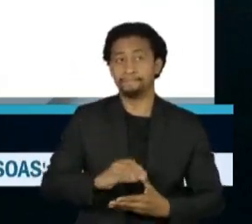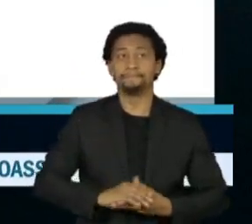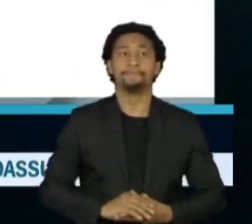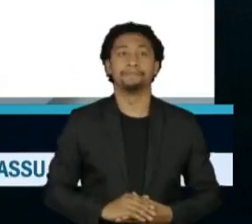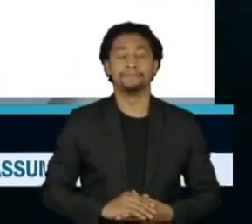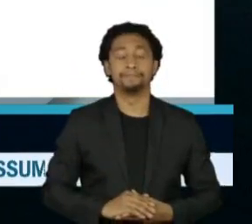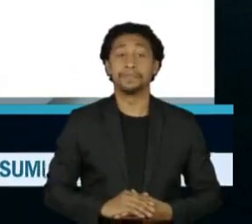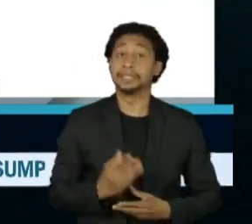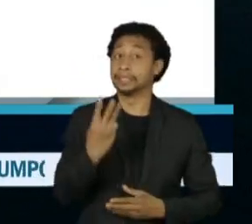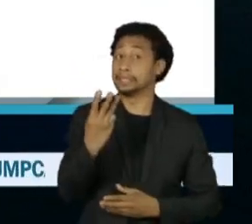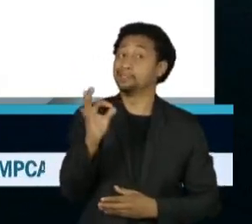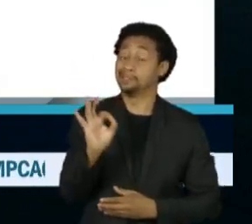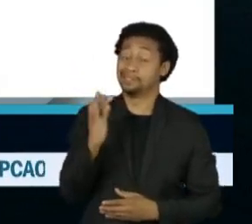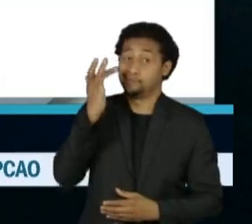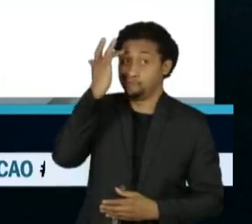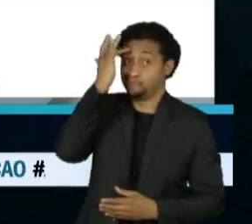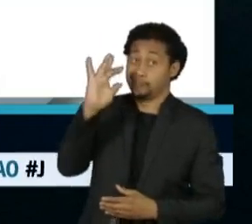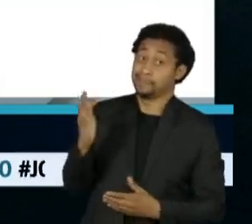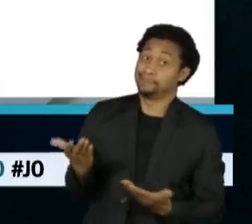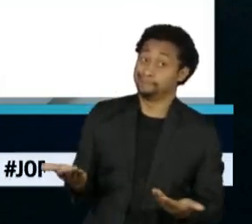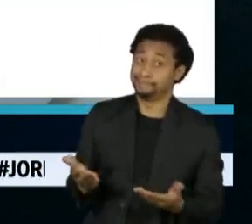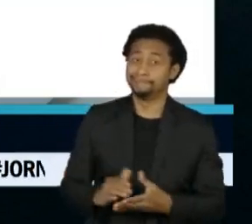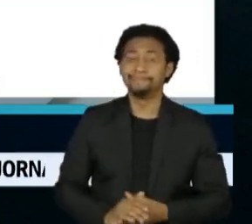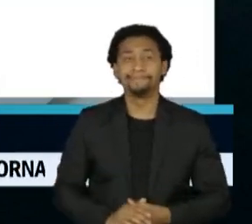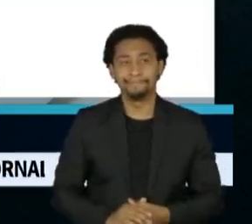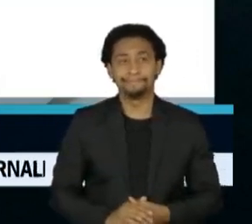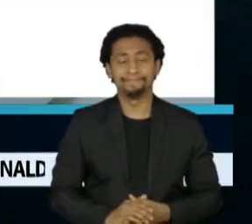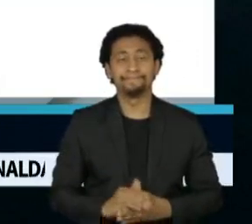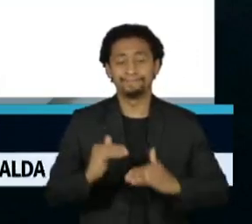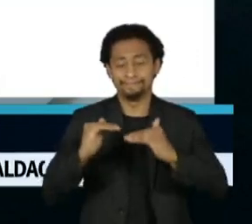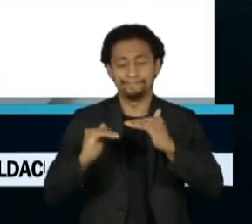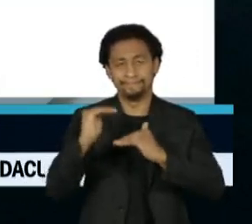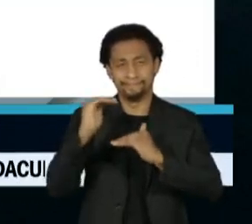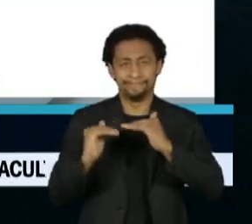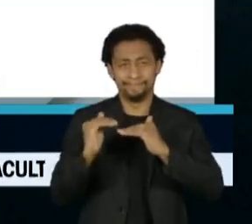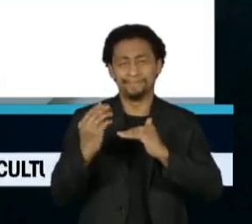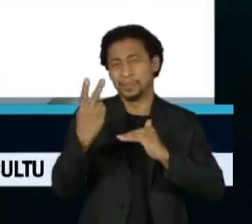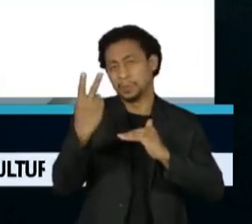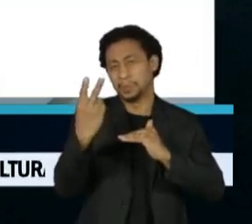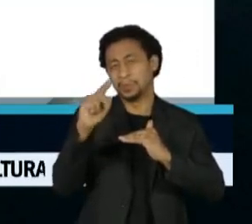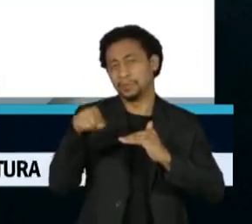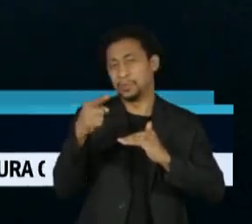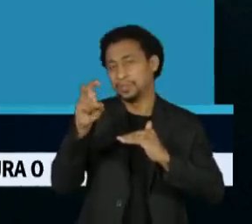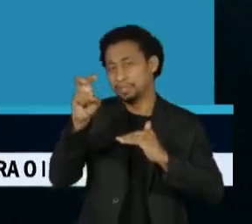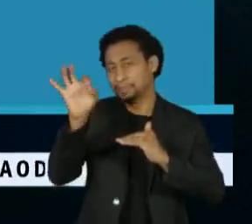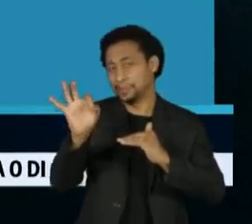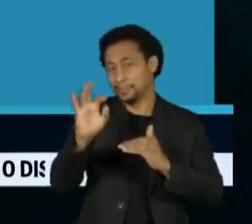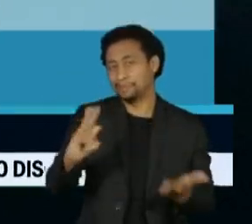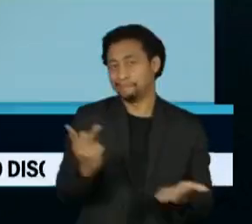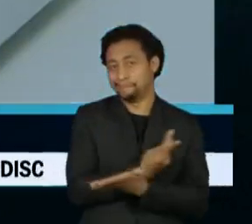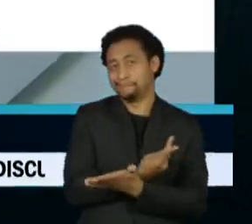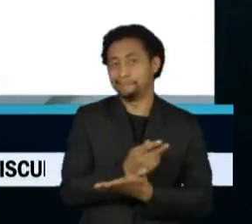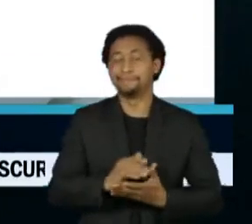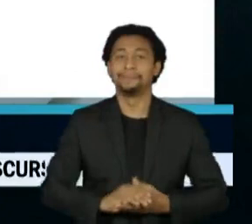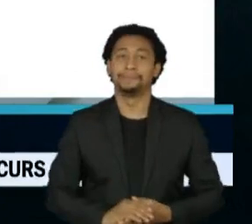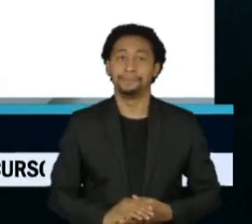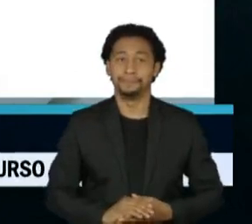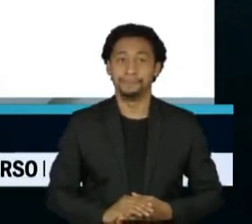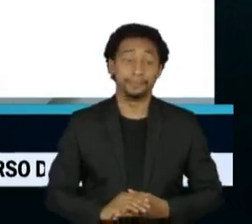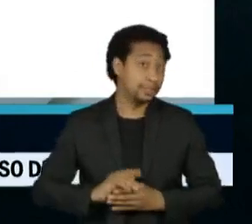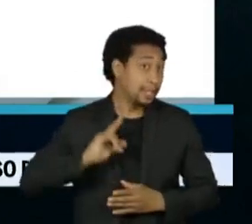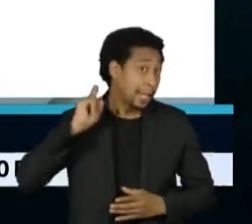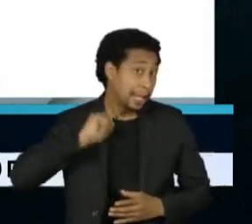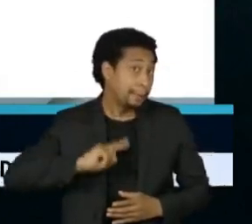7%. 3% estão indecisos. A margem de erro é de 2,5 pontos. Já em Minas,